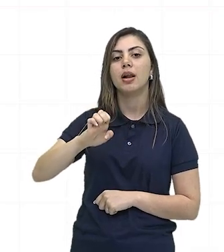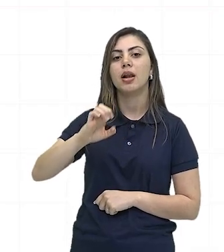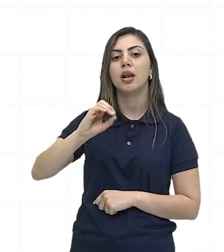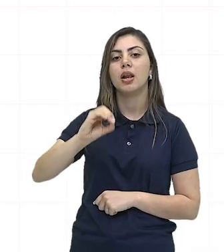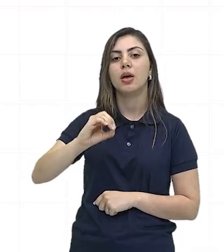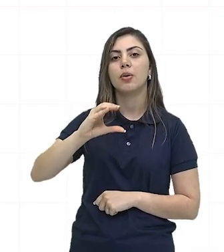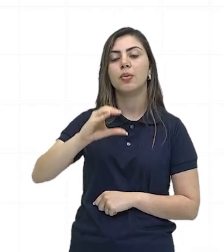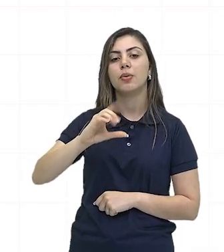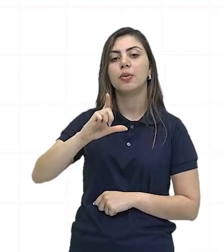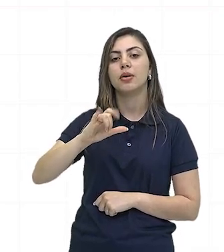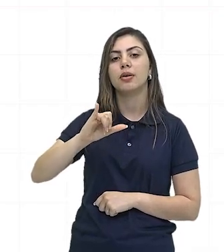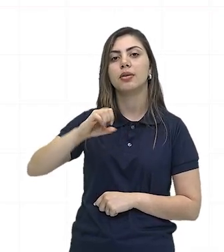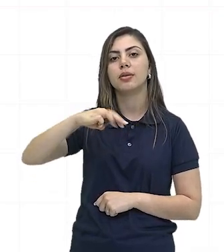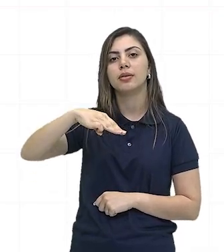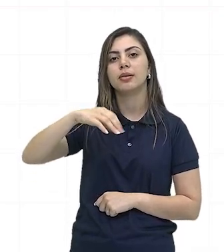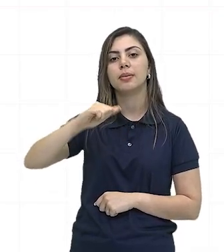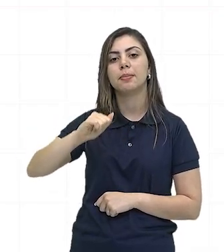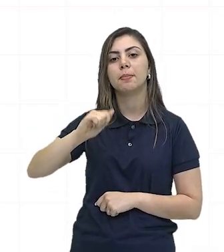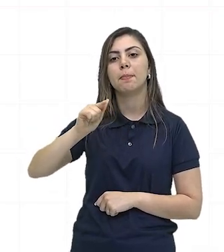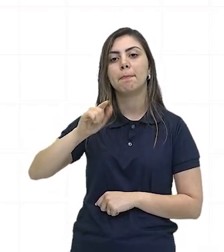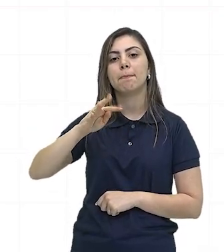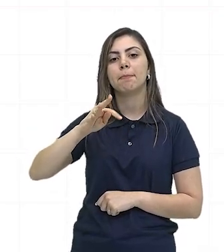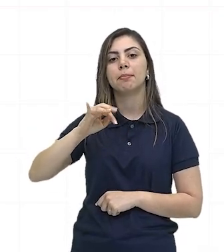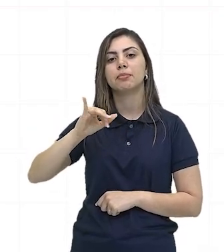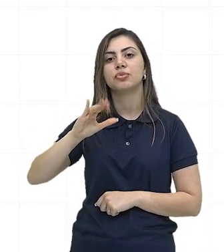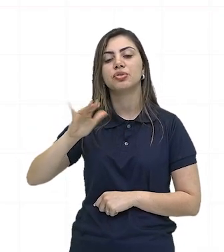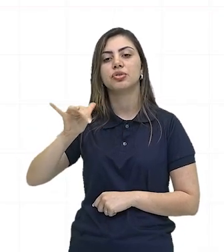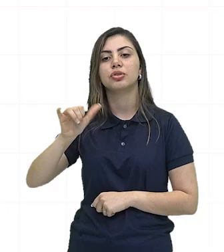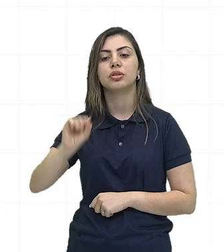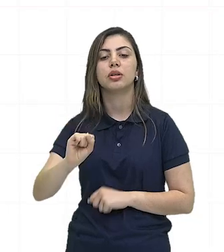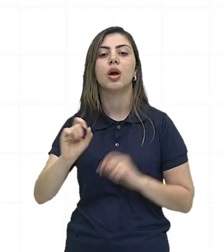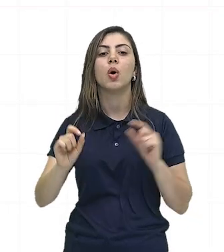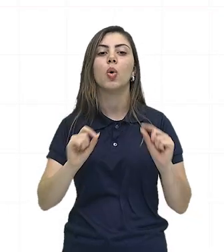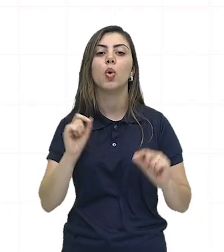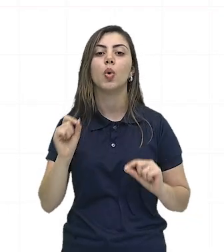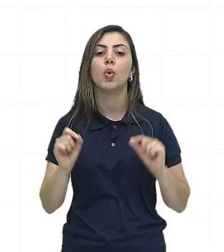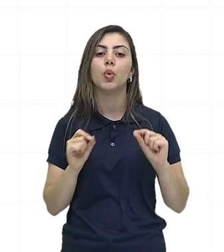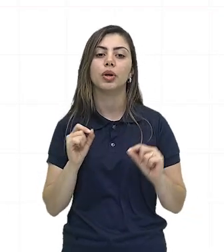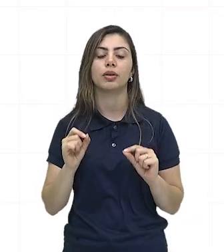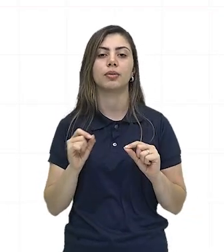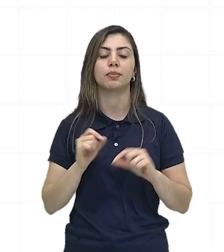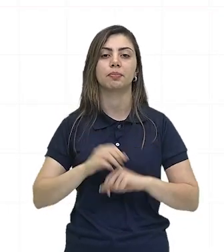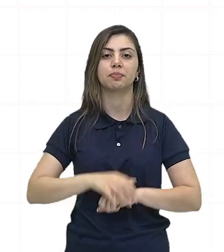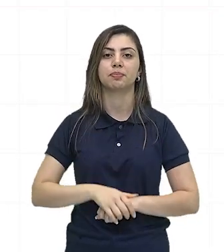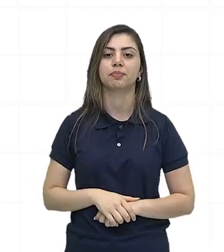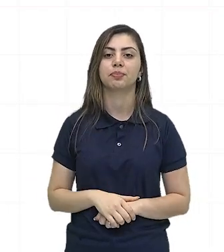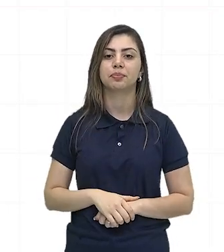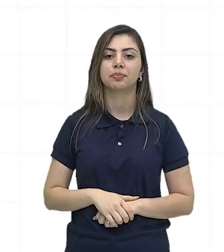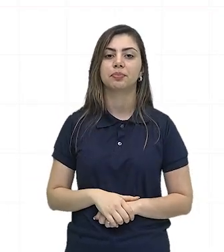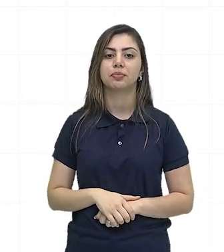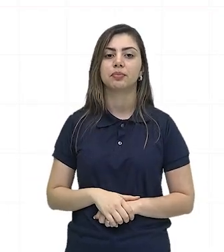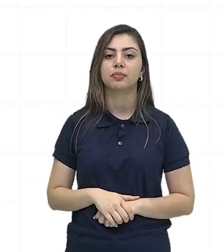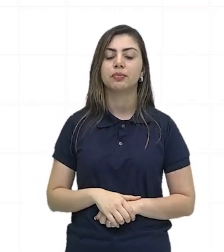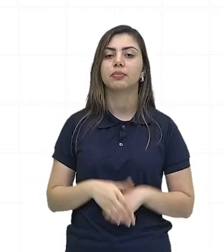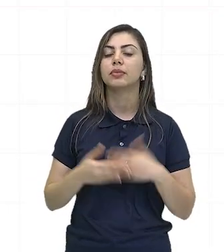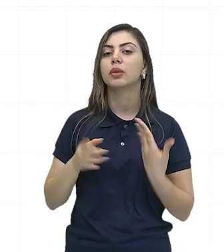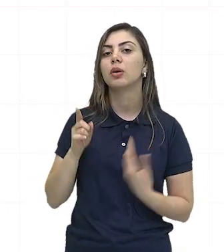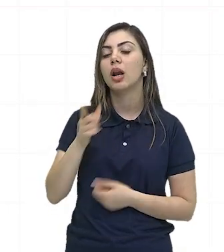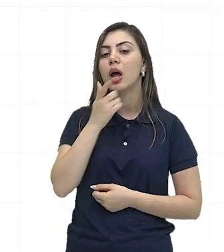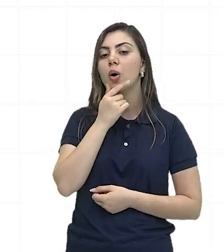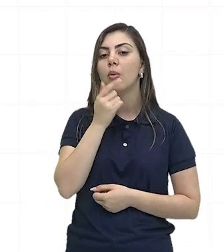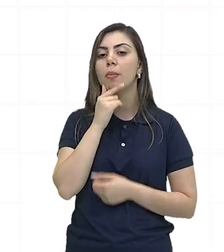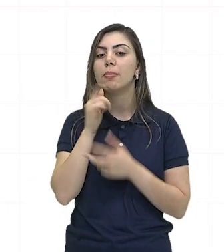evidências, ela traz ali a ideia, né, a observação,